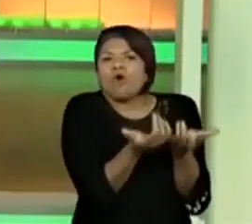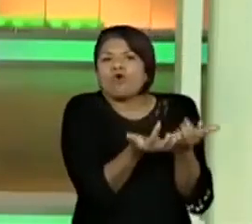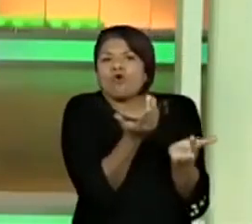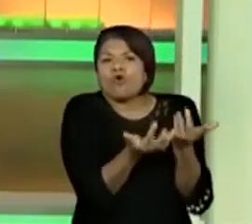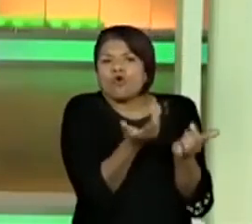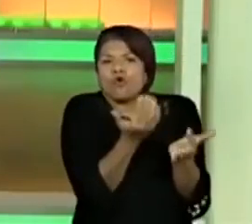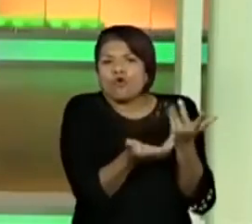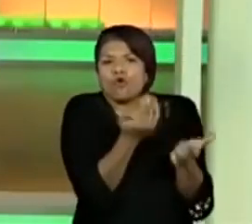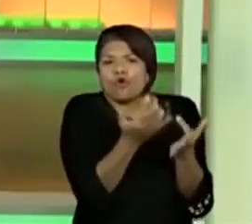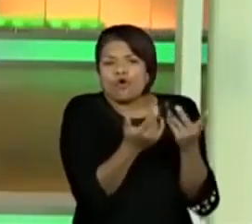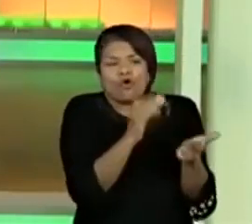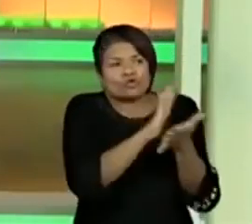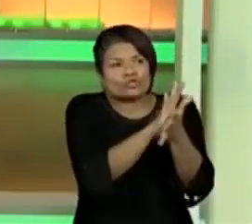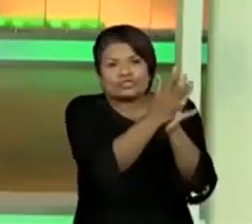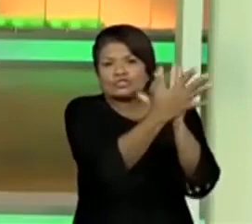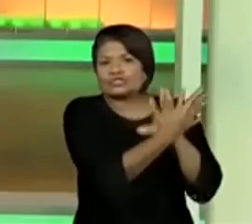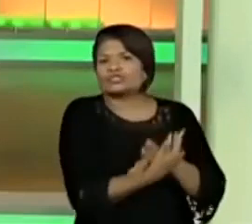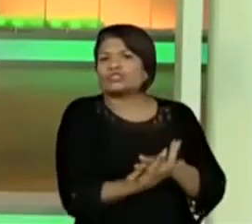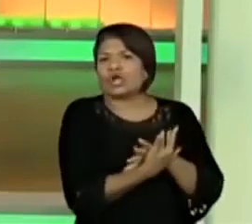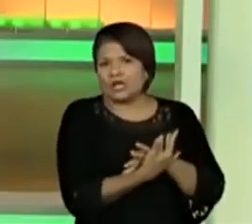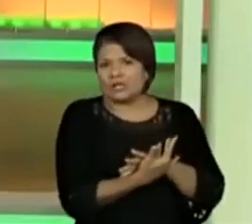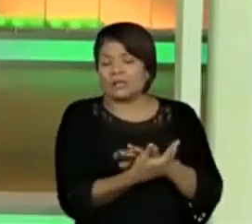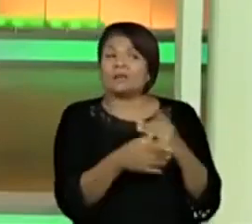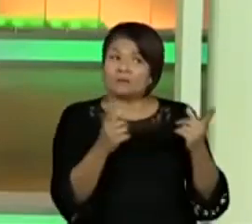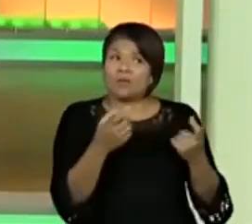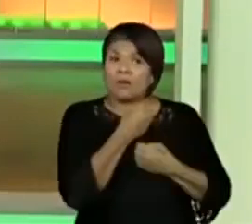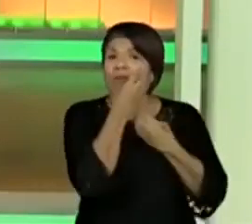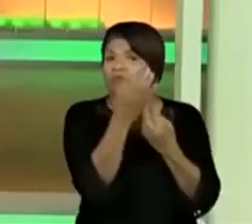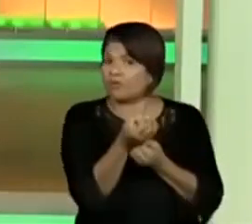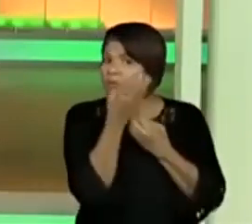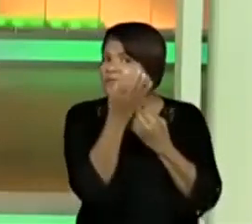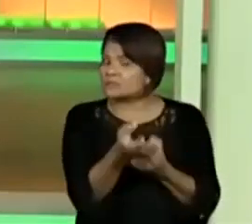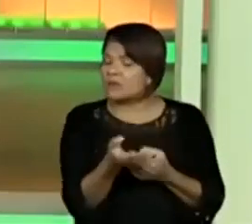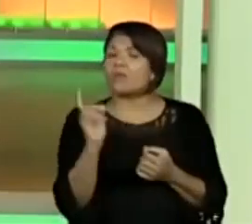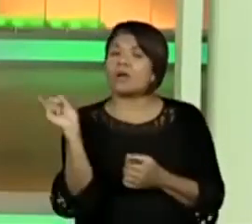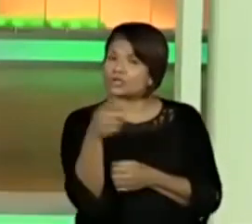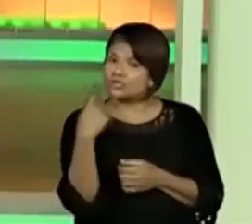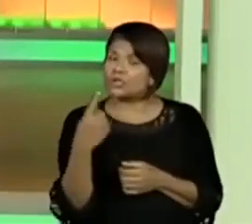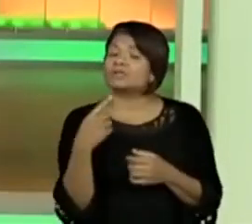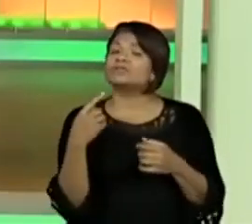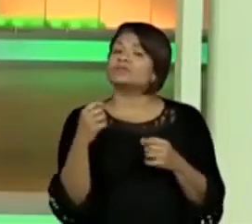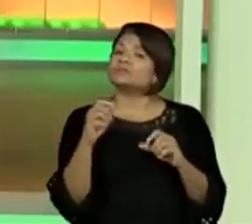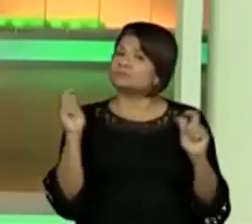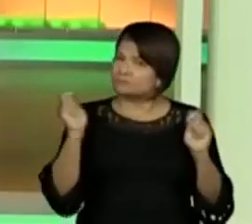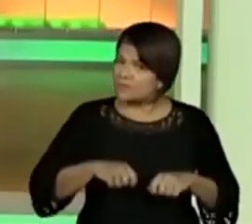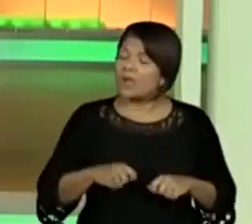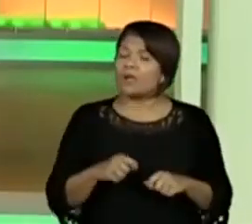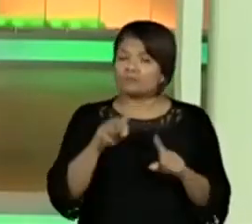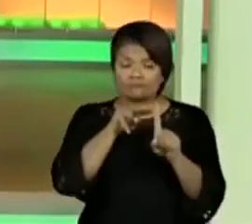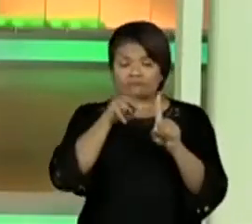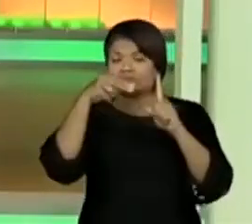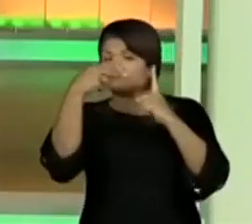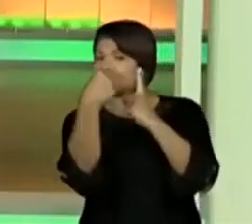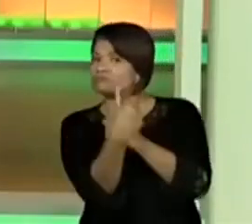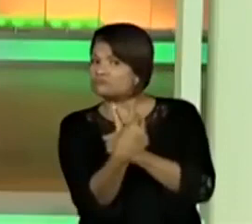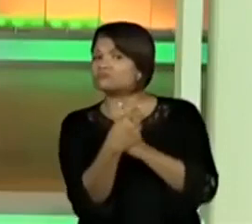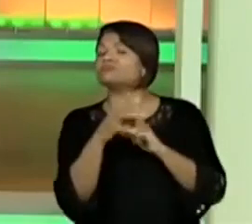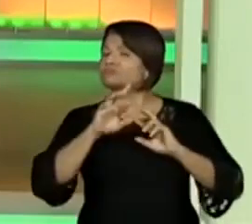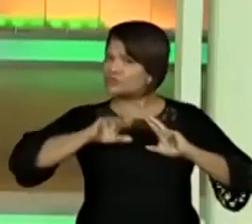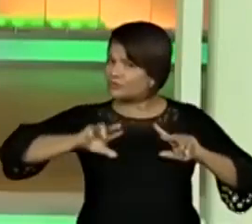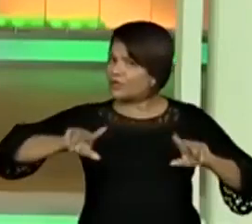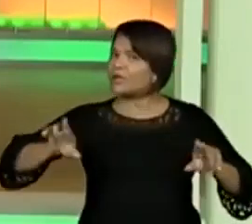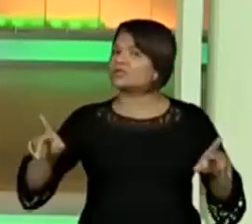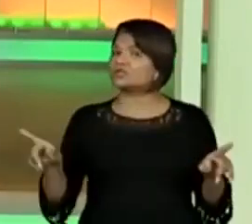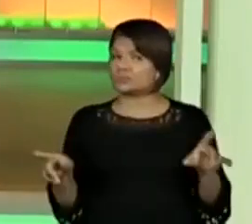país. Pois é através dessas informações que a gente vai tendo um olhar diferente para as regiões, quando a gente